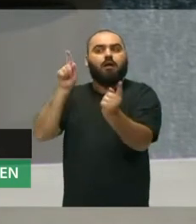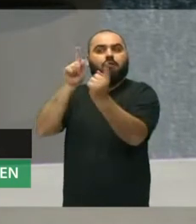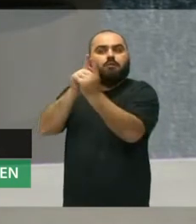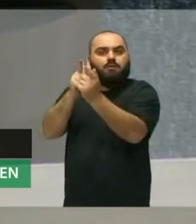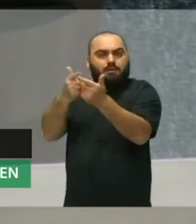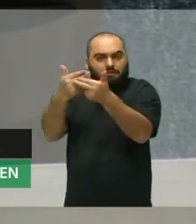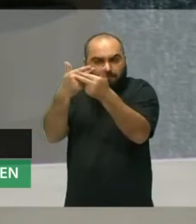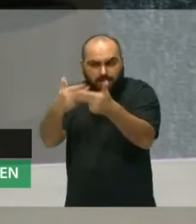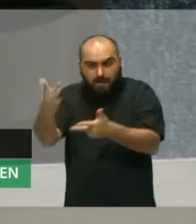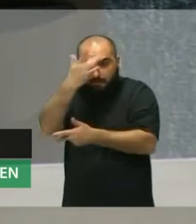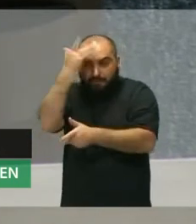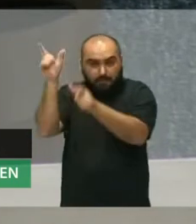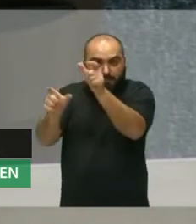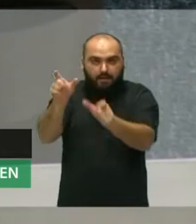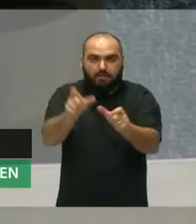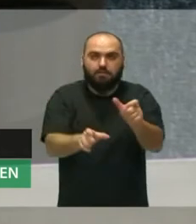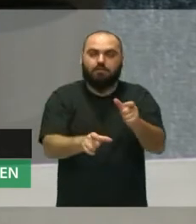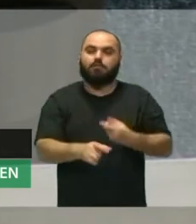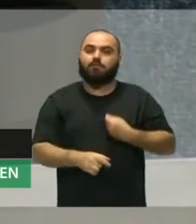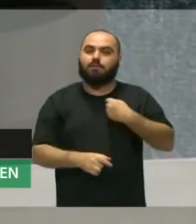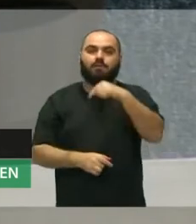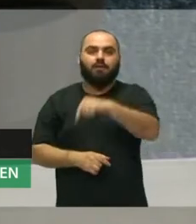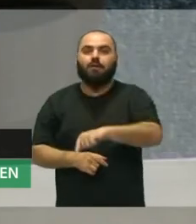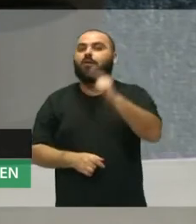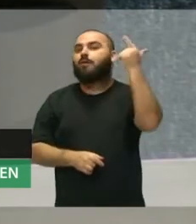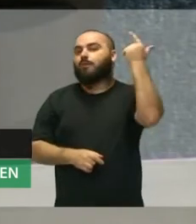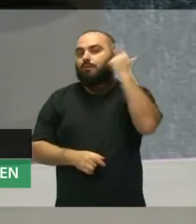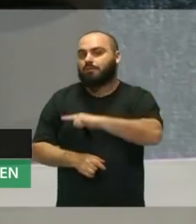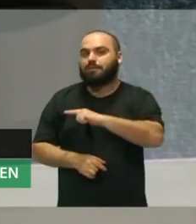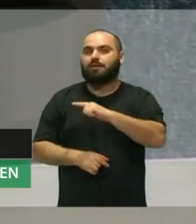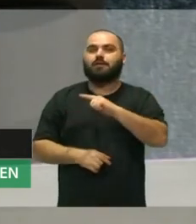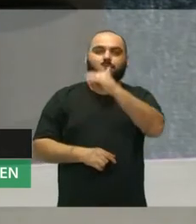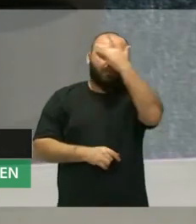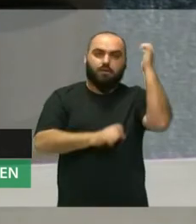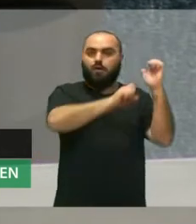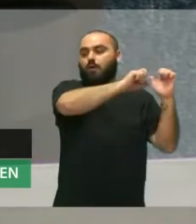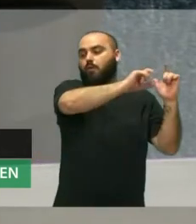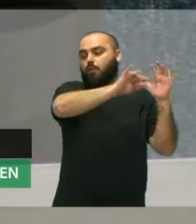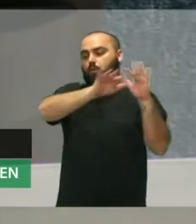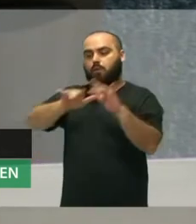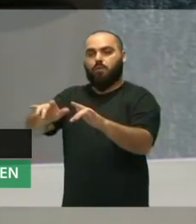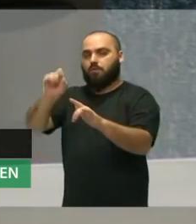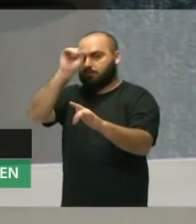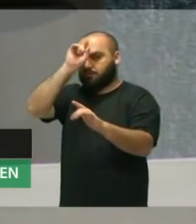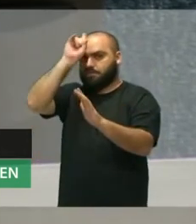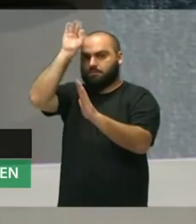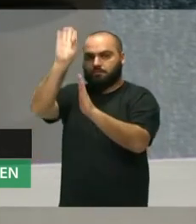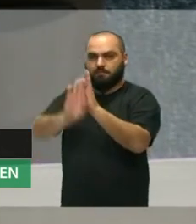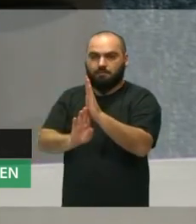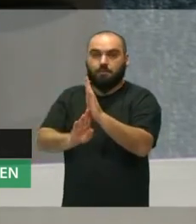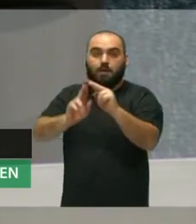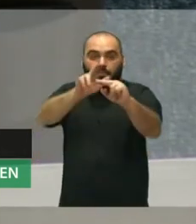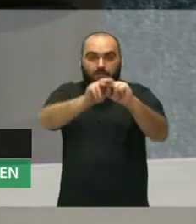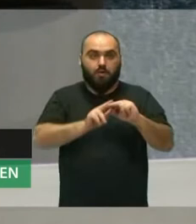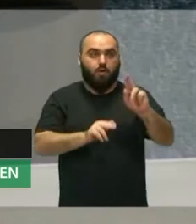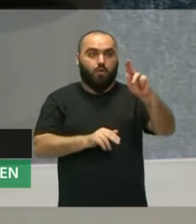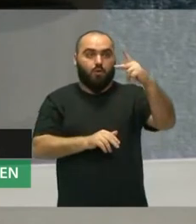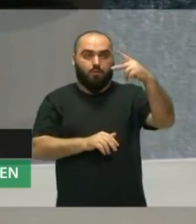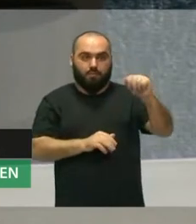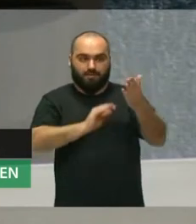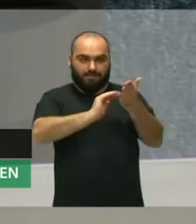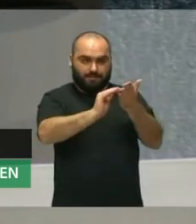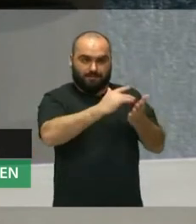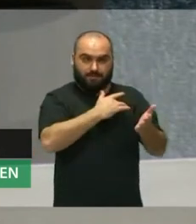de pessoas, consegue desafogar bastante também o Marieta. E eu penso que, de repente, as UPAs da Secretaria de Saúde, juntamente com o